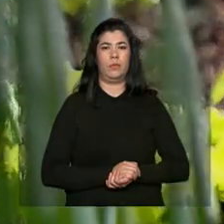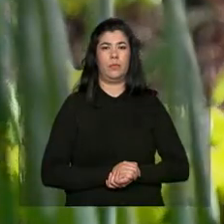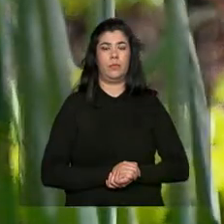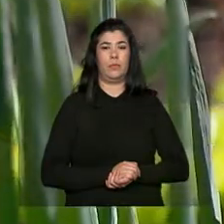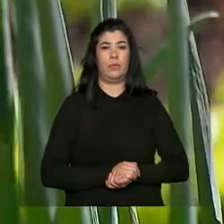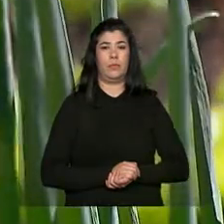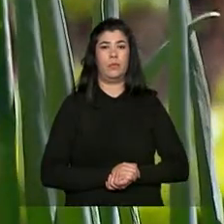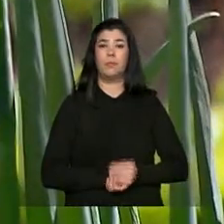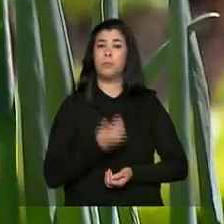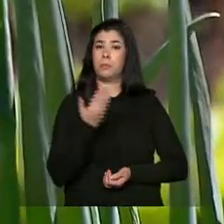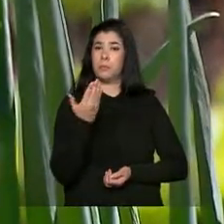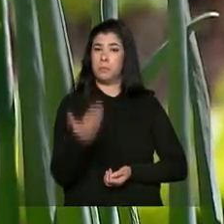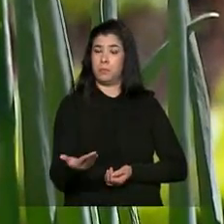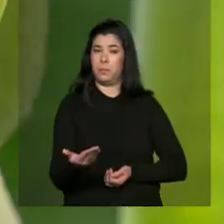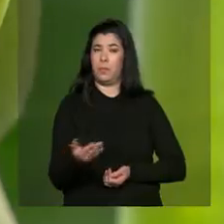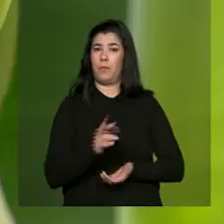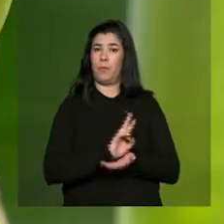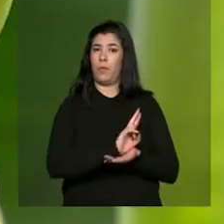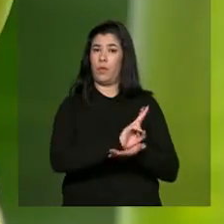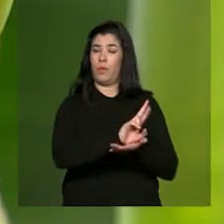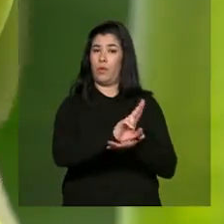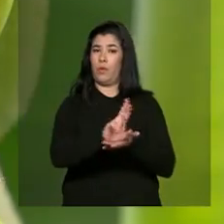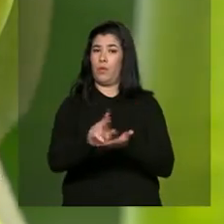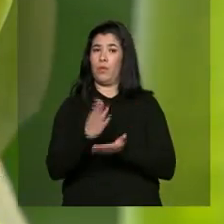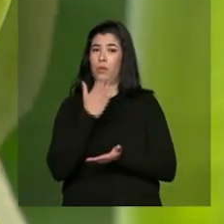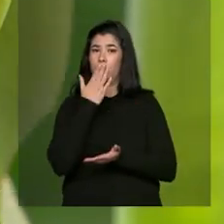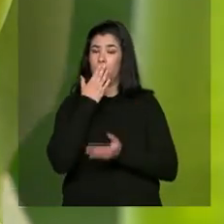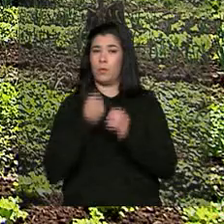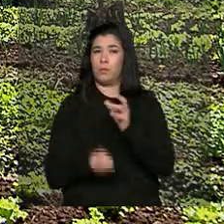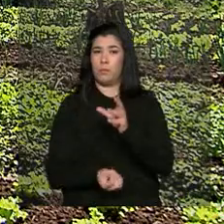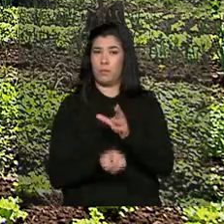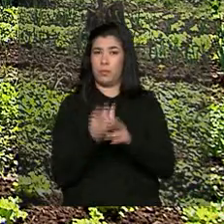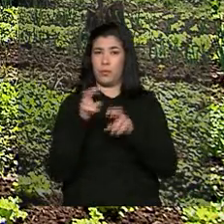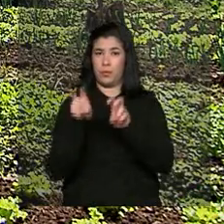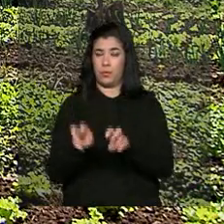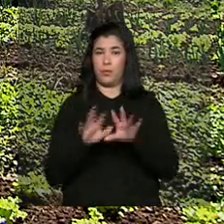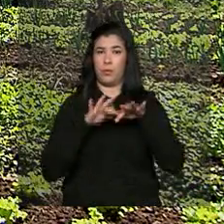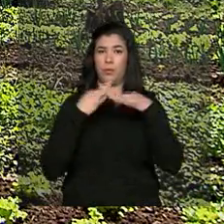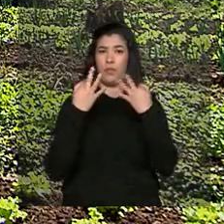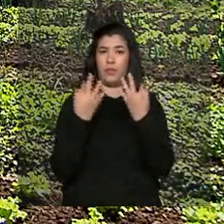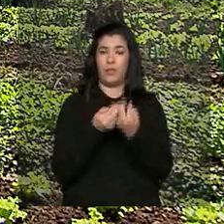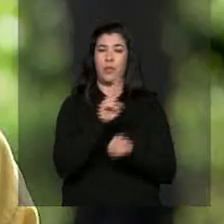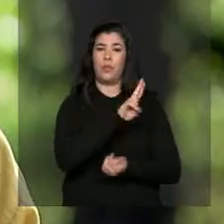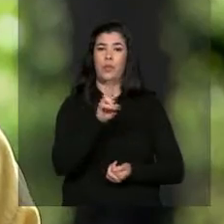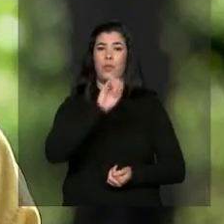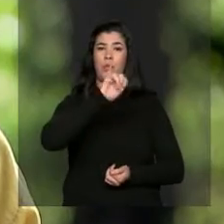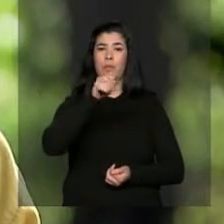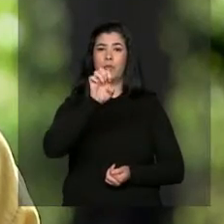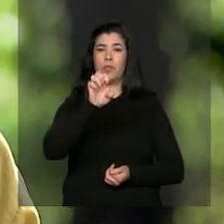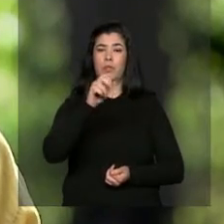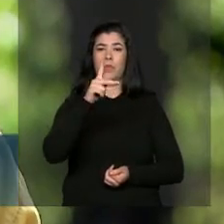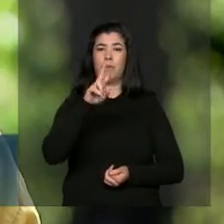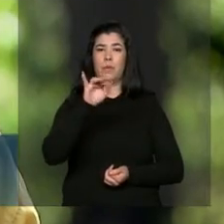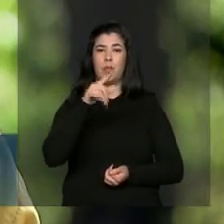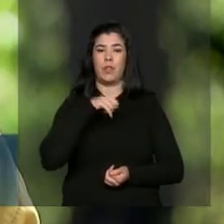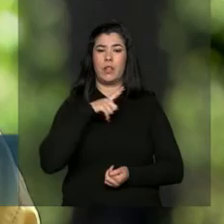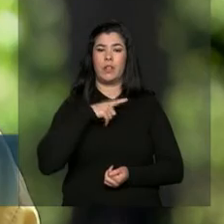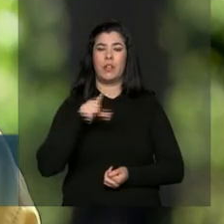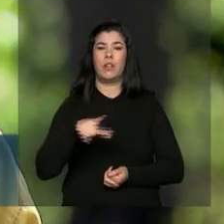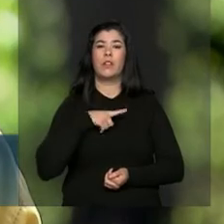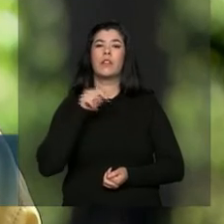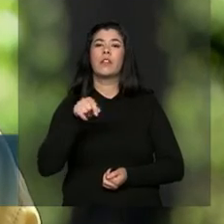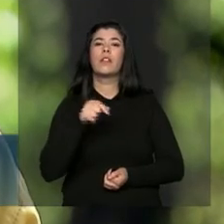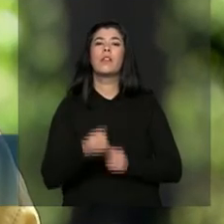A produção é diversificada na propriedade do agricultor familiar José Pereira. A minha produção aqui eu